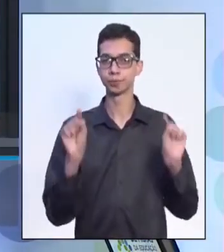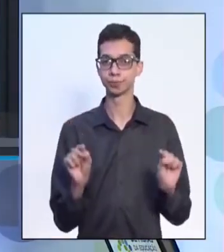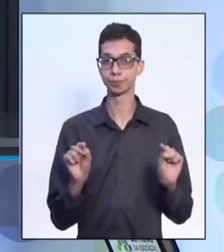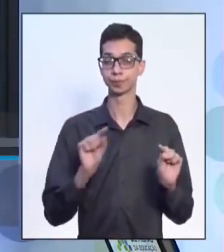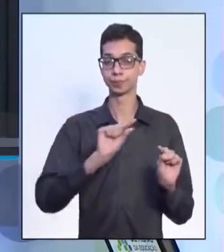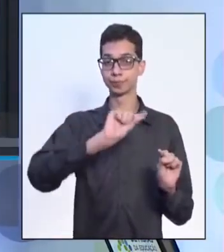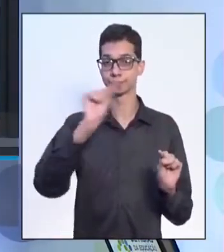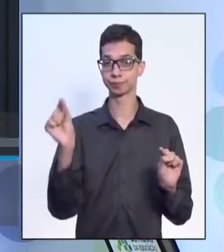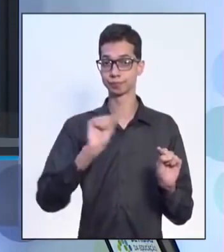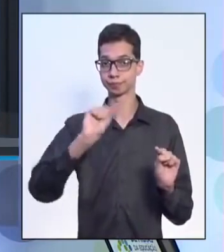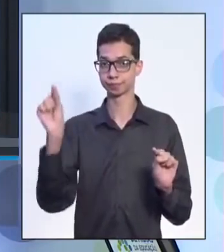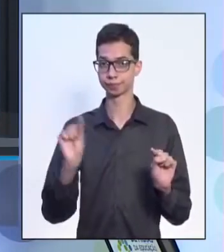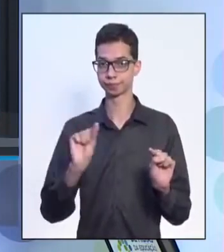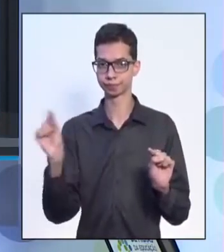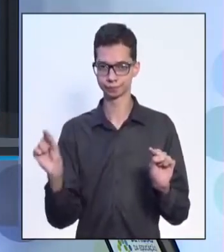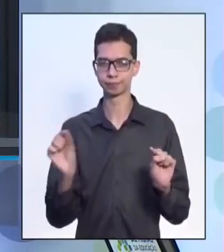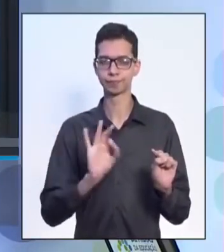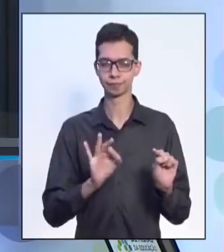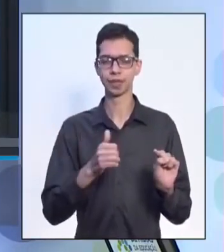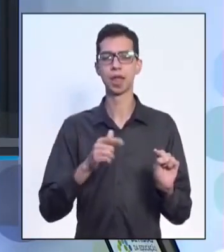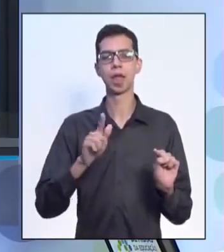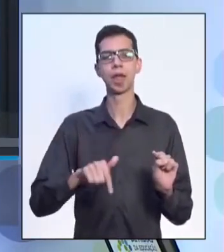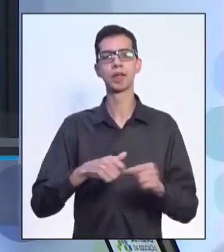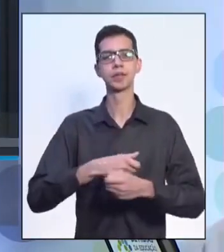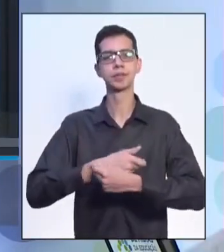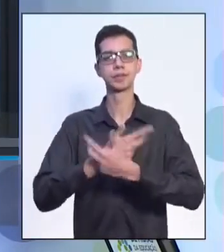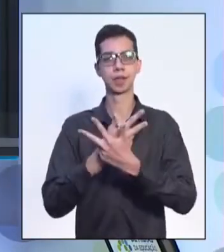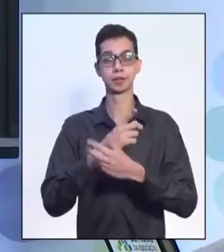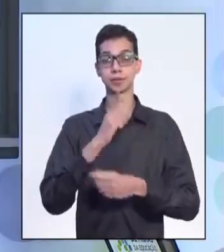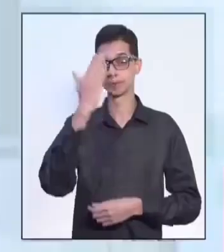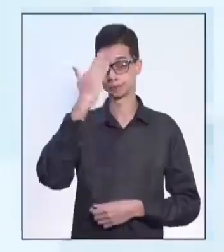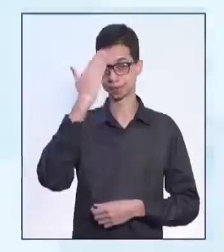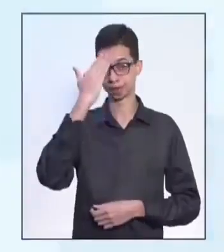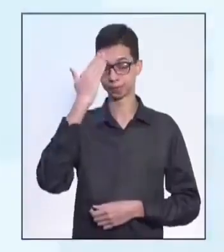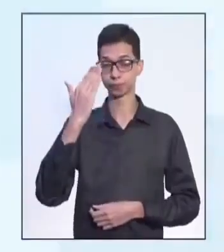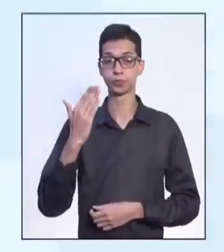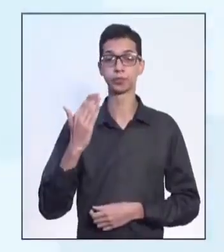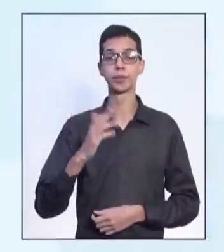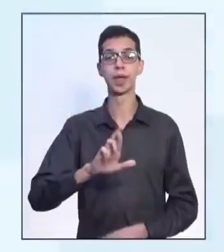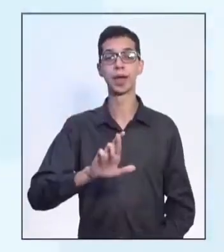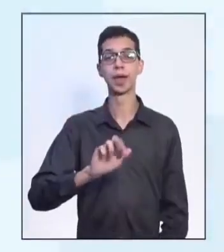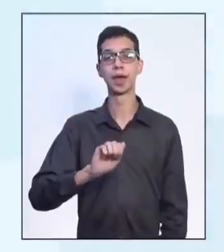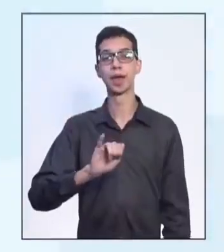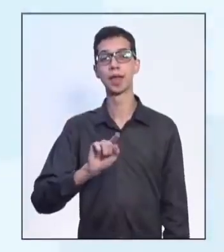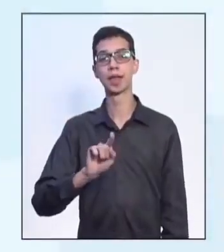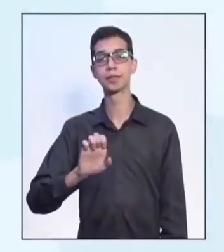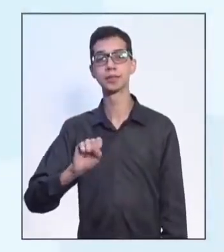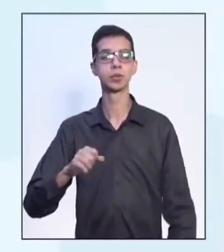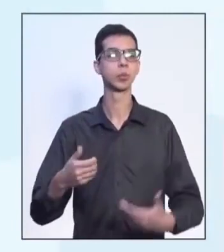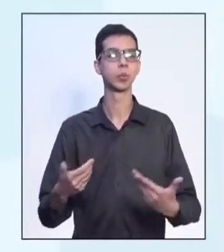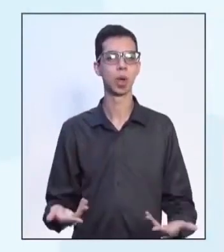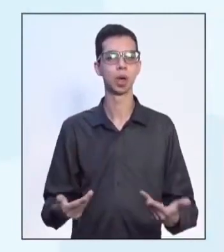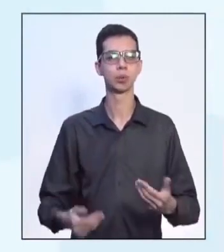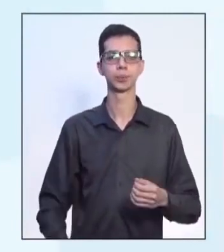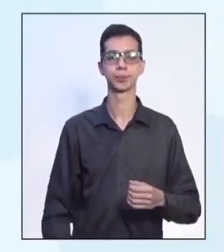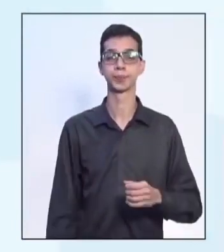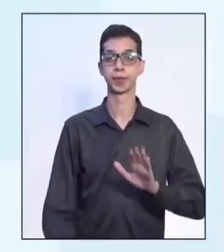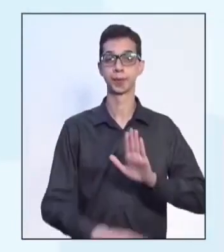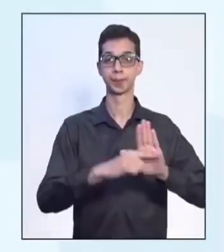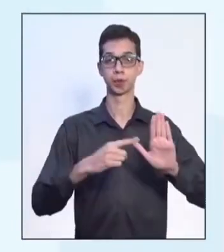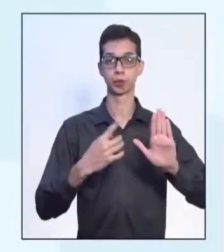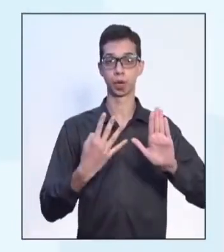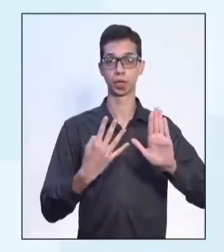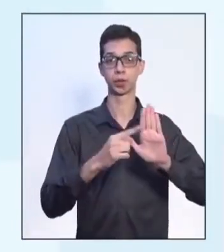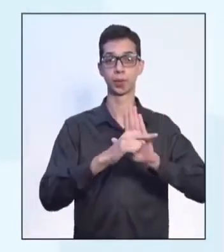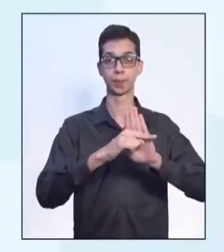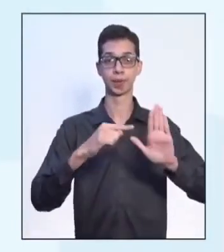uma equação de grau 3, sabendo que as raízes são menos 4, menos 3 e